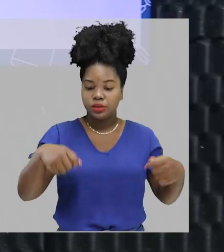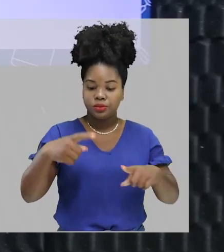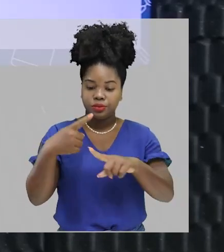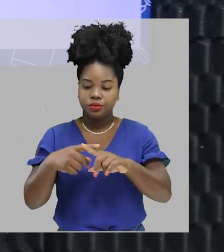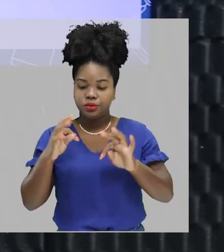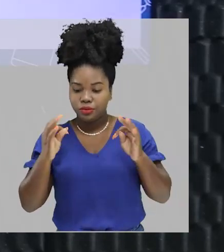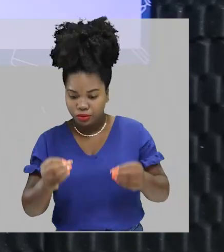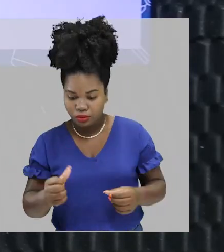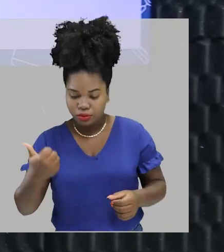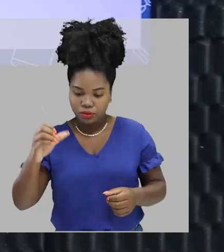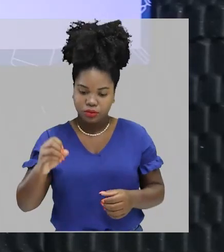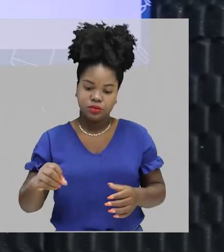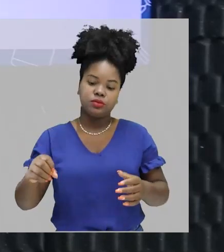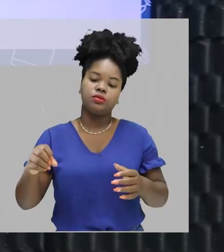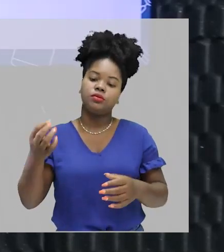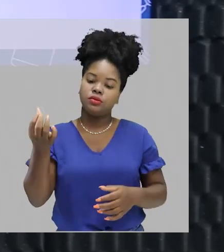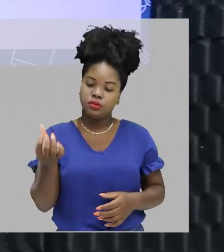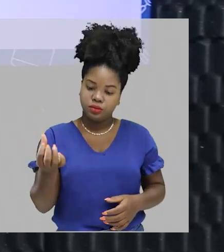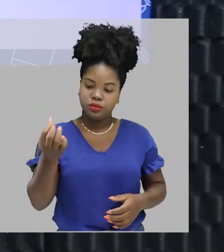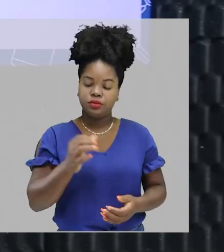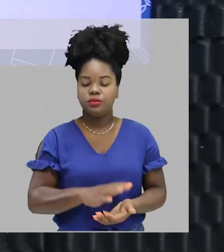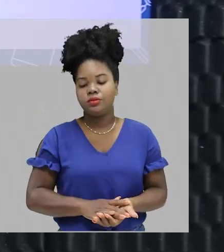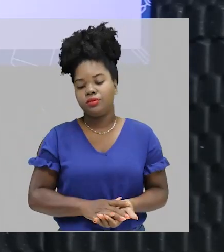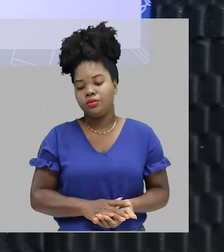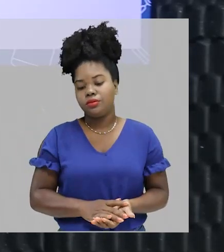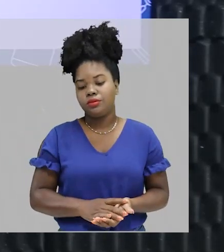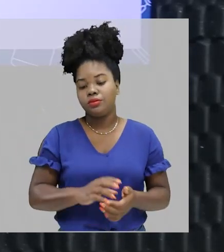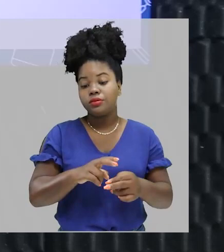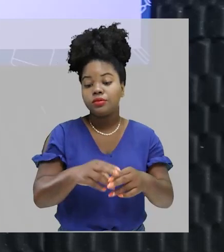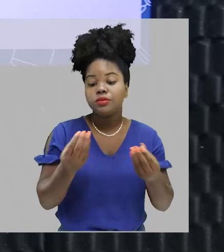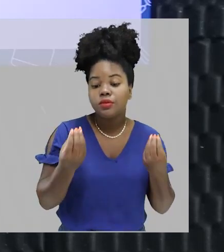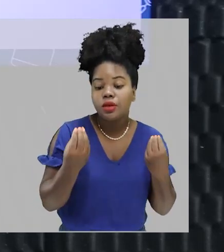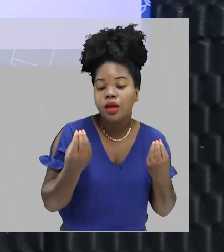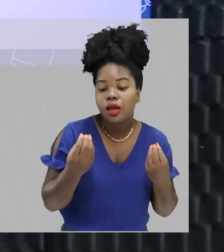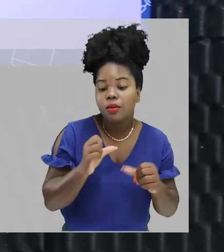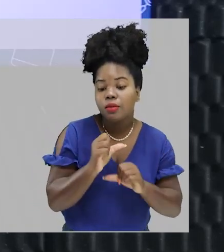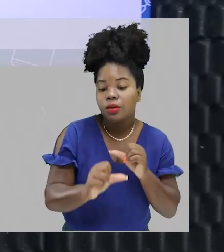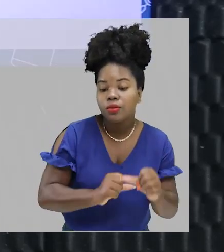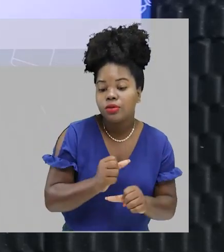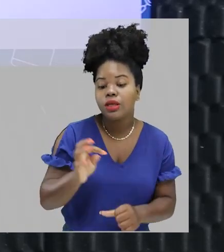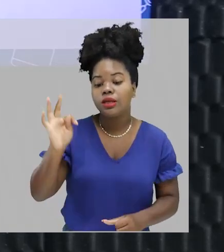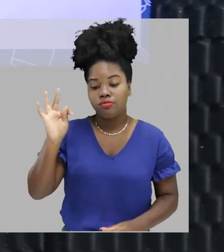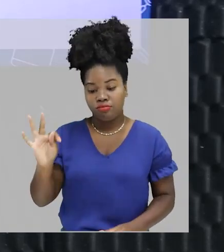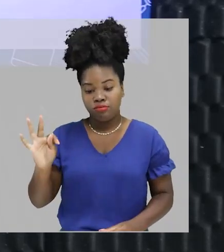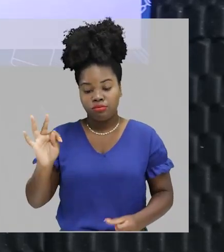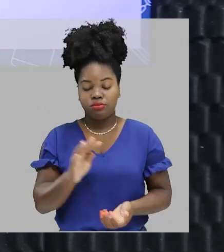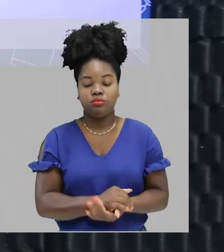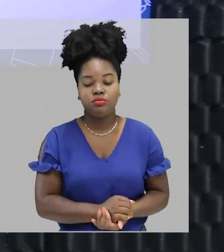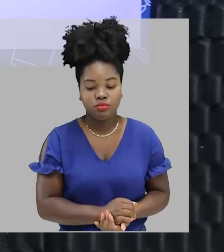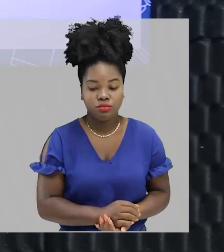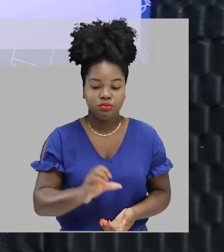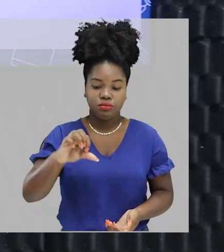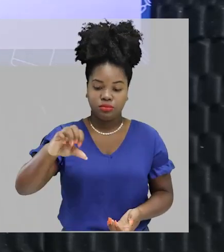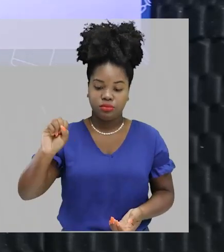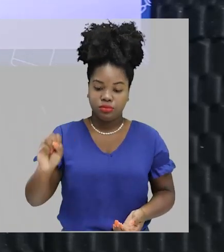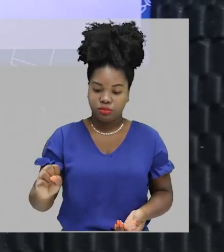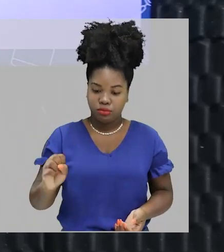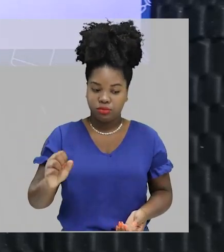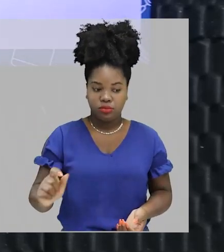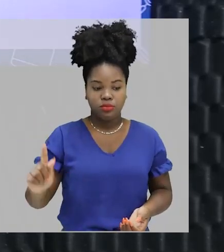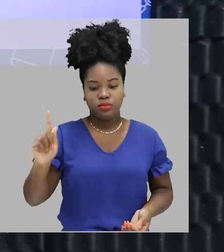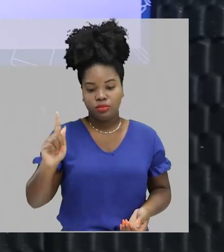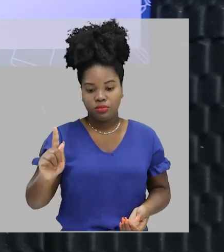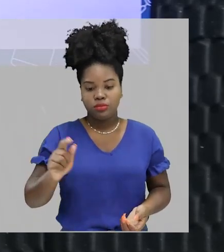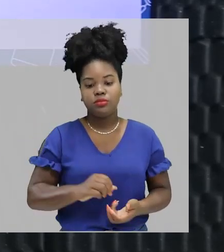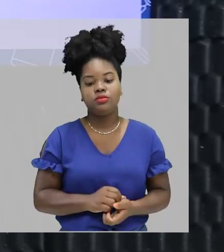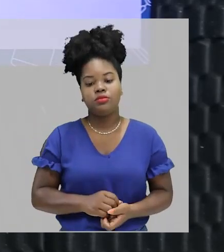tudo isso por 10 elevado à sexta. Para quê? Para transformar em toneladas. Então, 98 gramas por